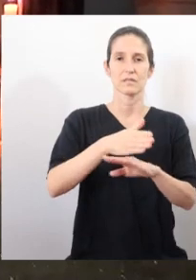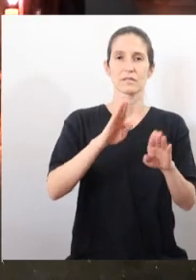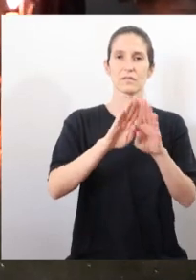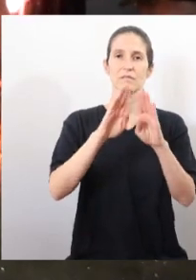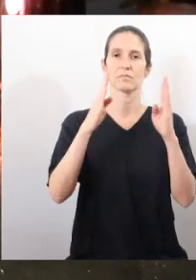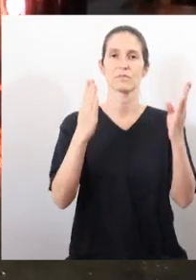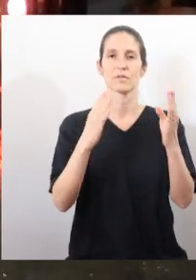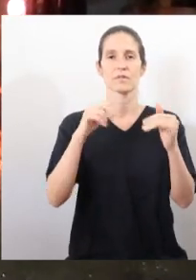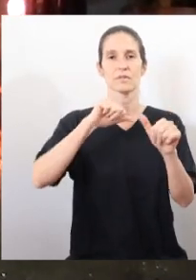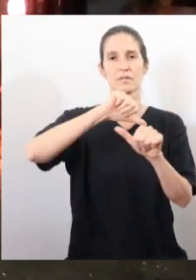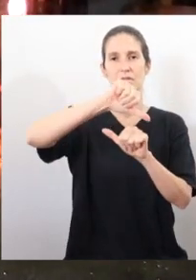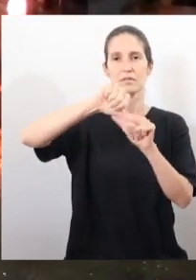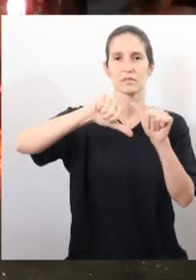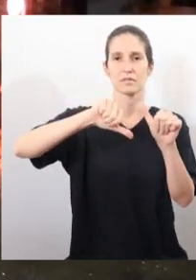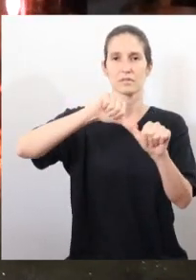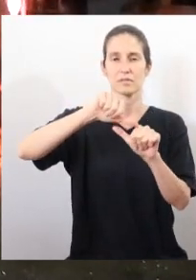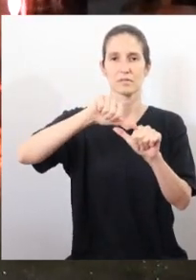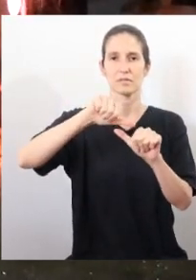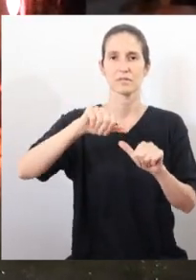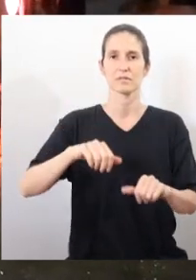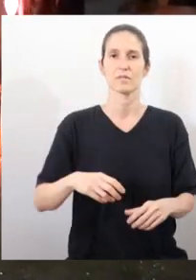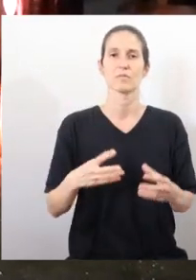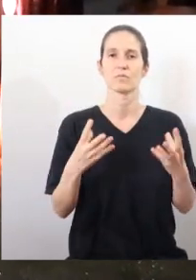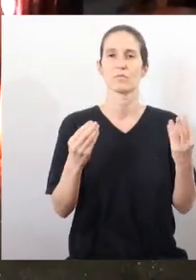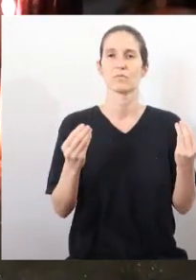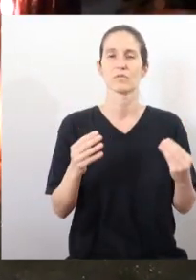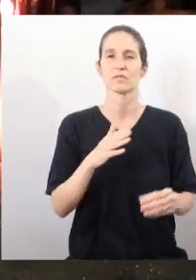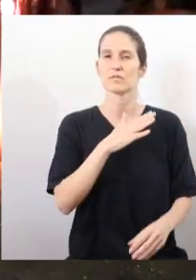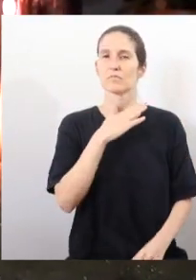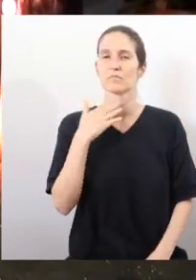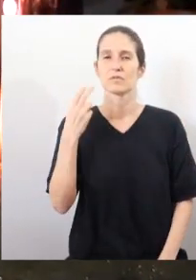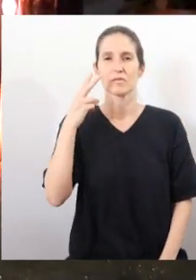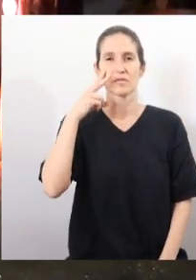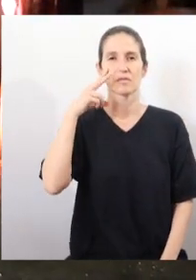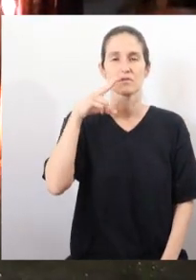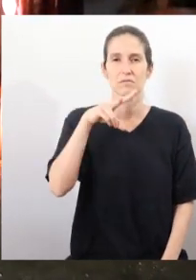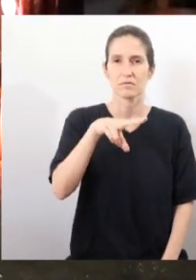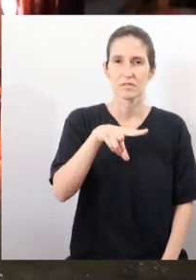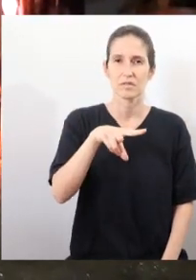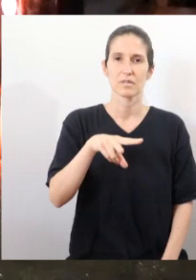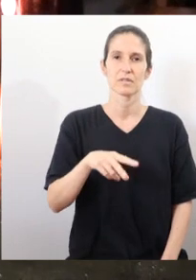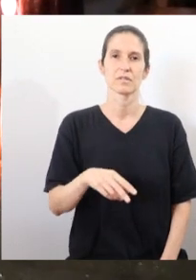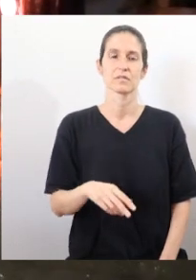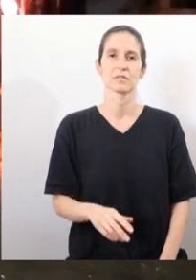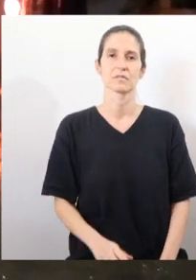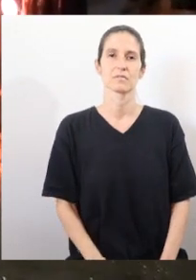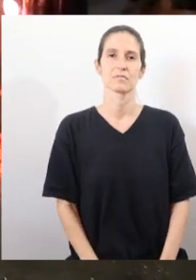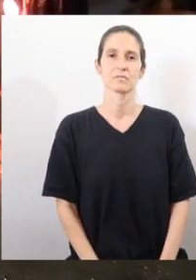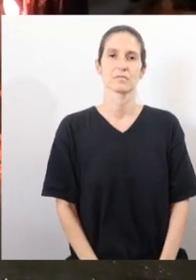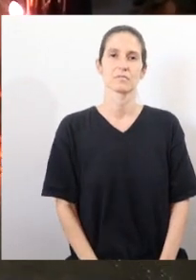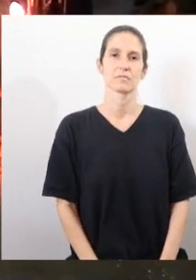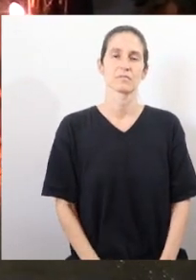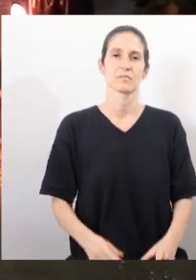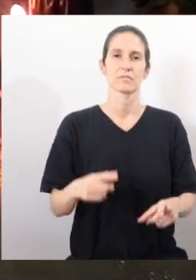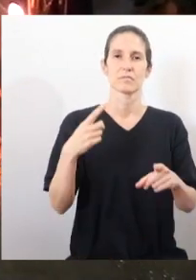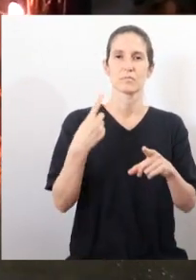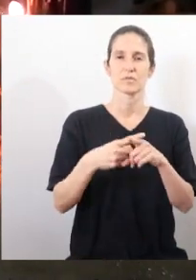estamos atravessando um portal. Então, muitas mortes vocês estão testemunhando